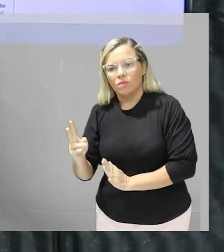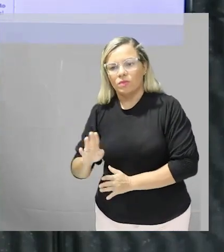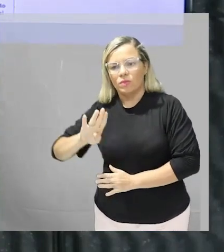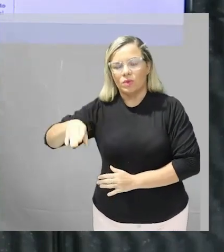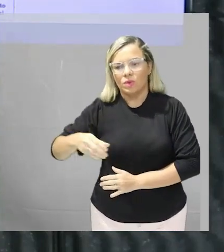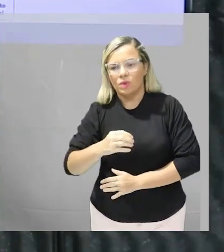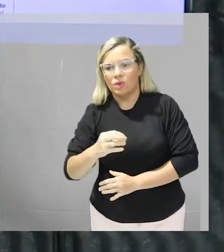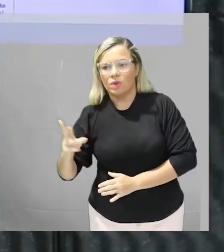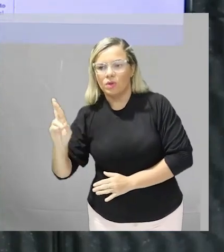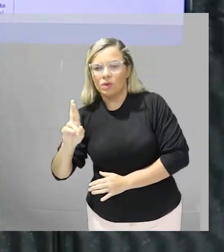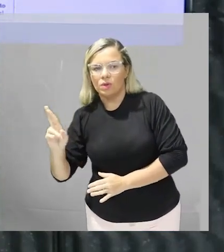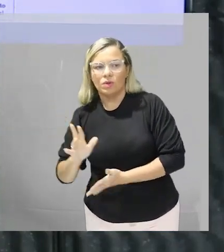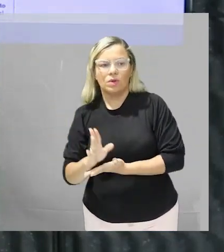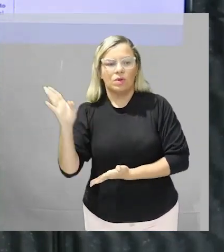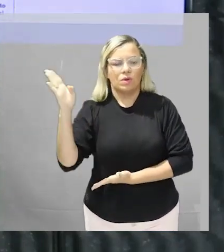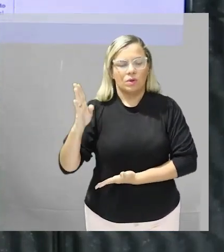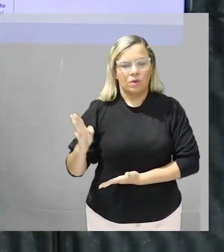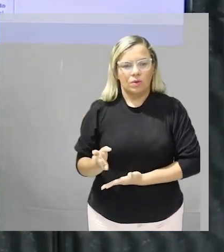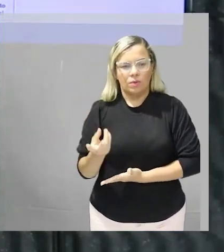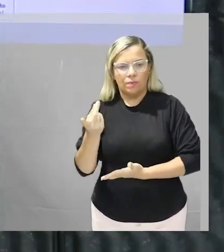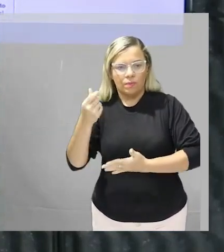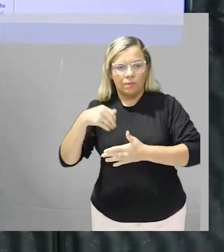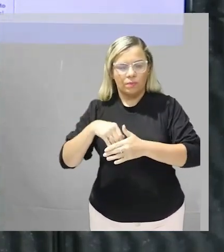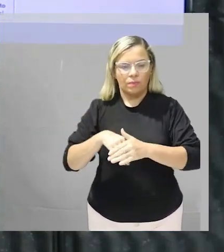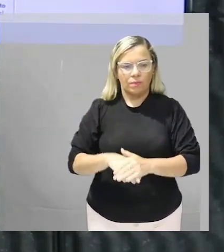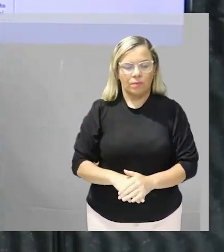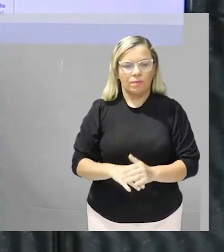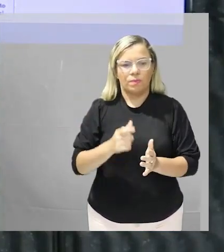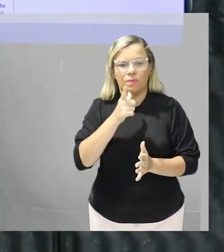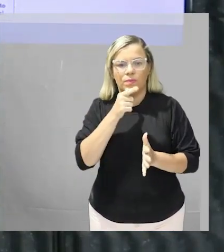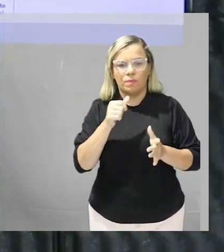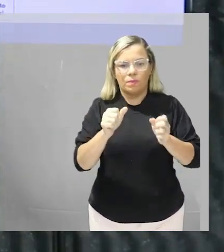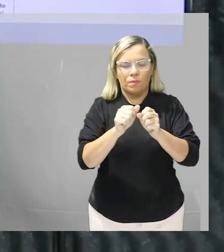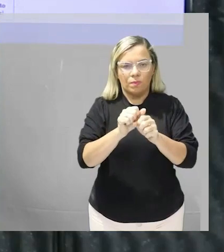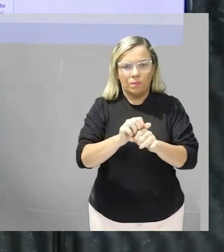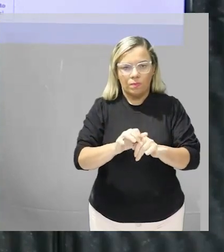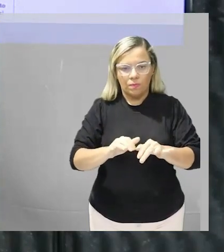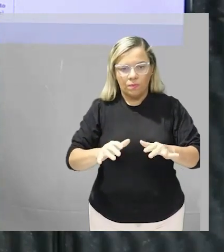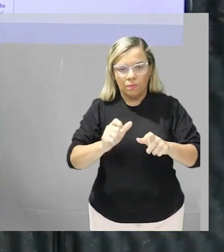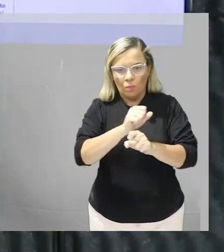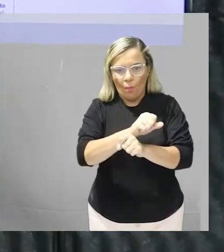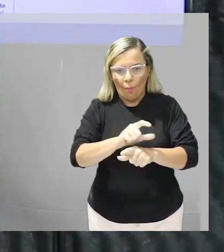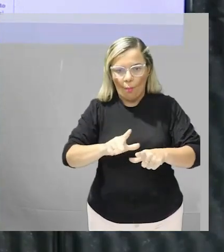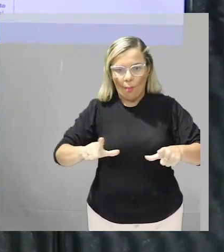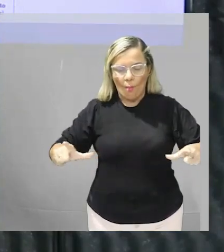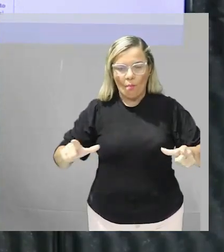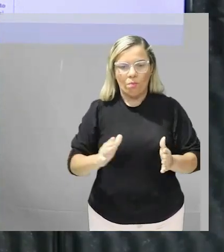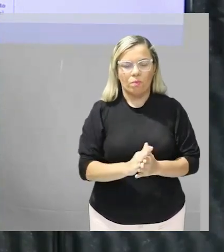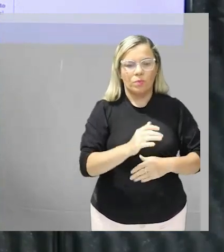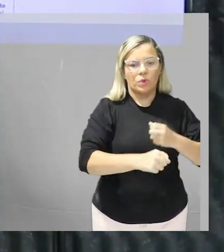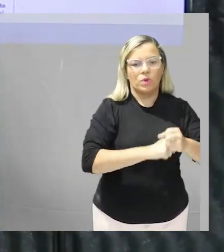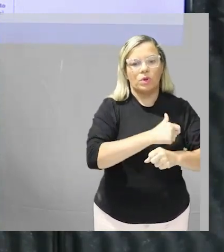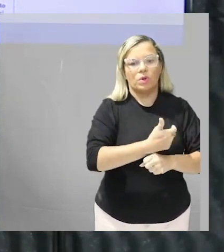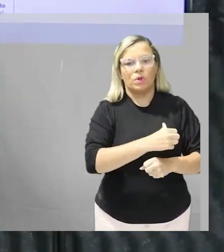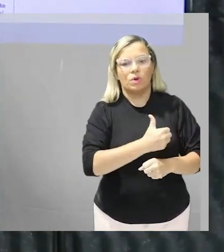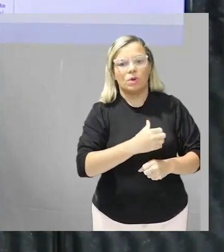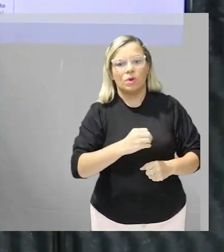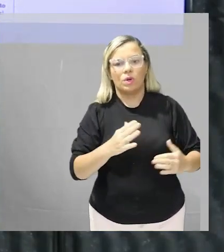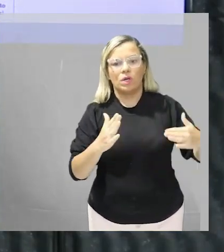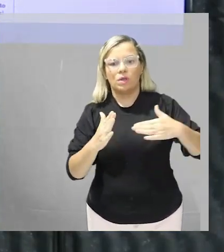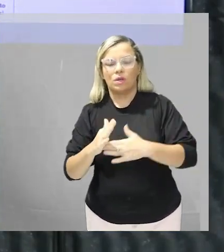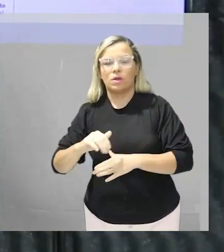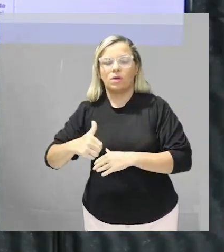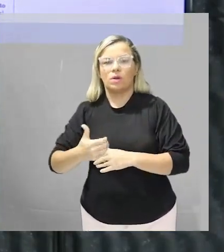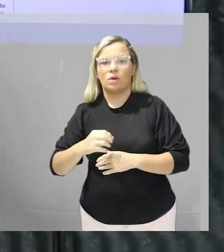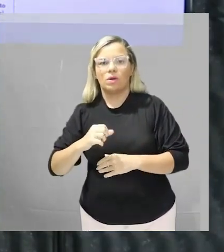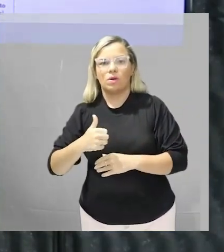de reais que o Brasil investiu em saneamento básico né no período de ano de 2010 a